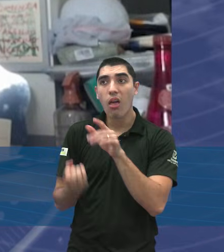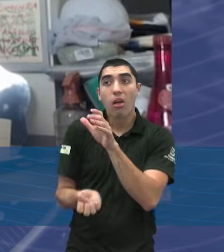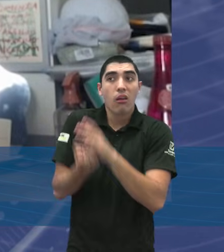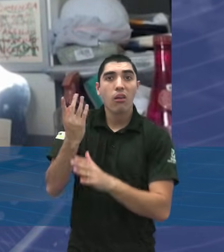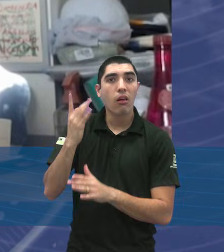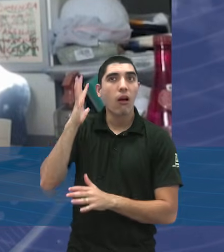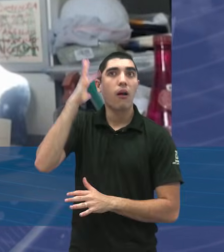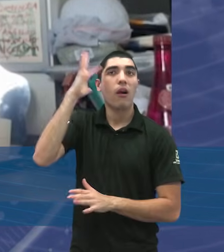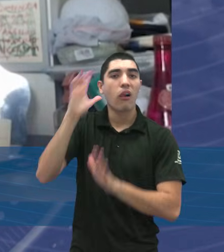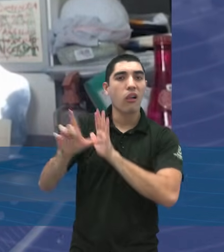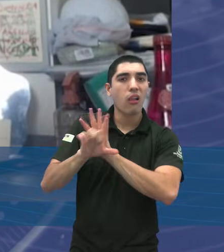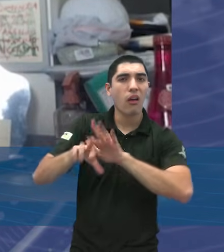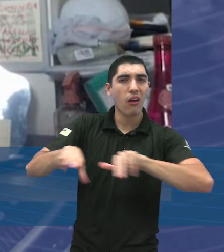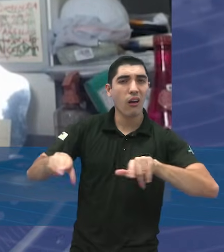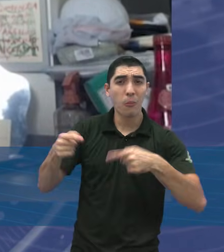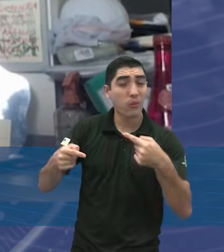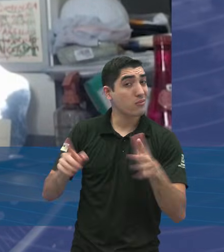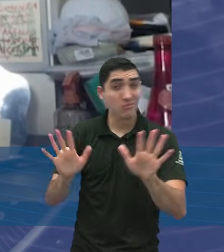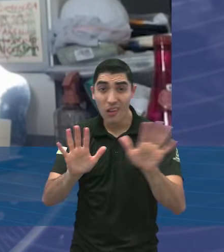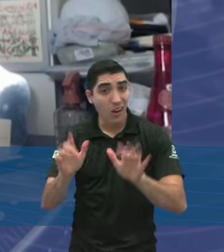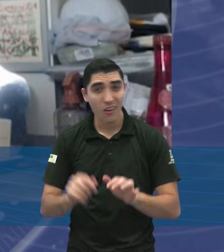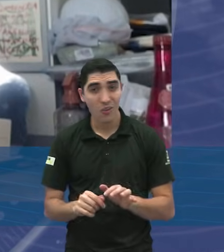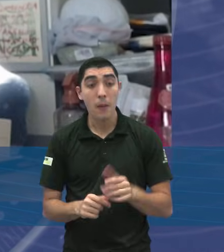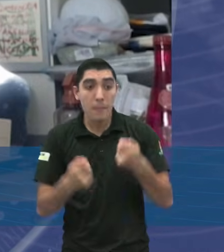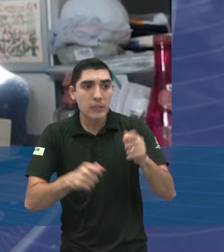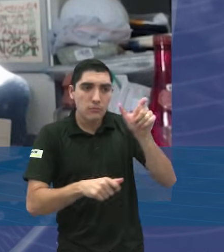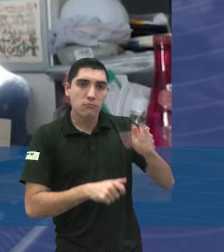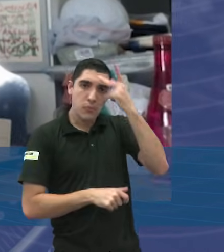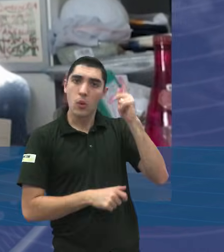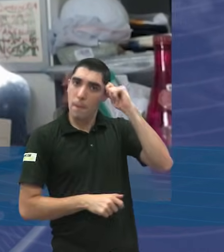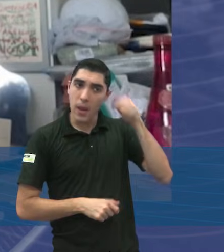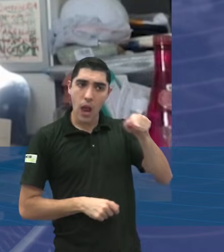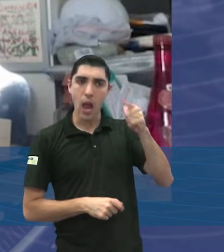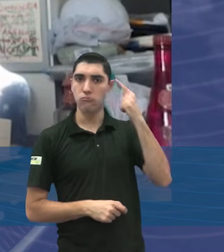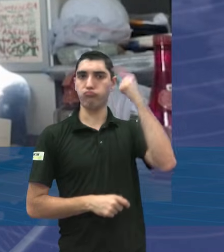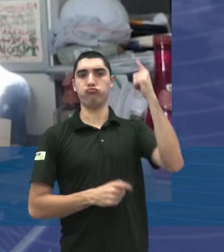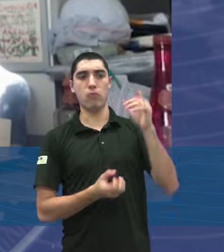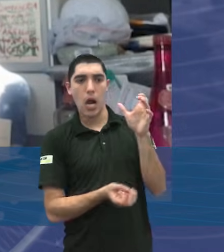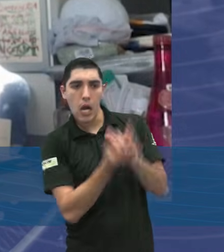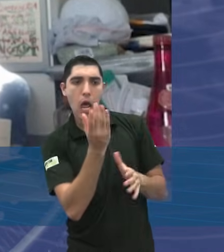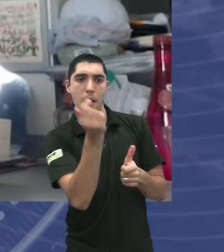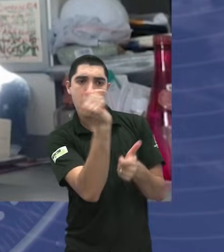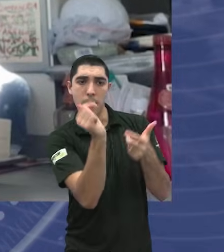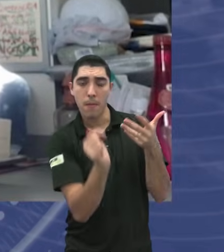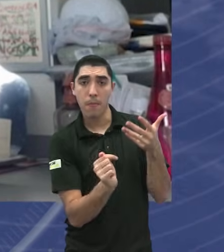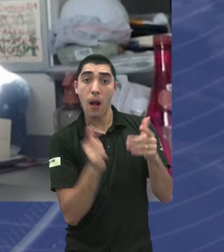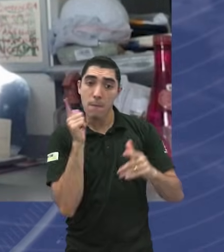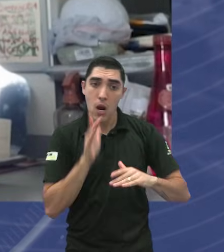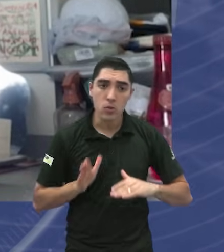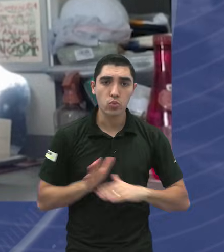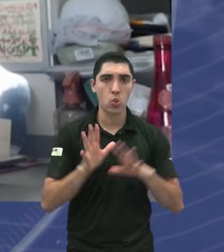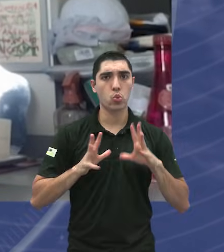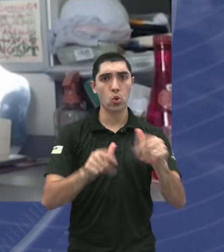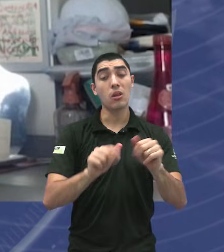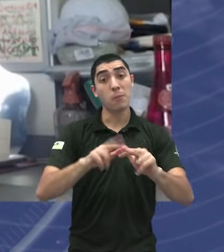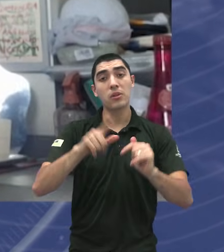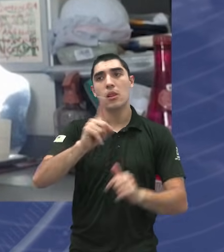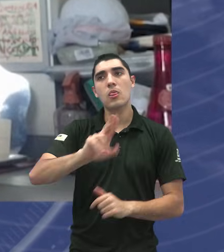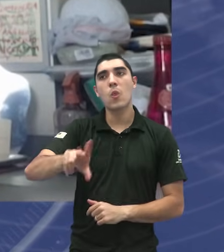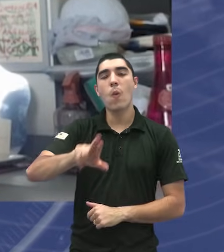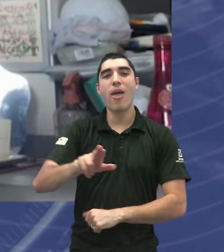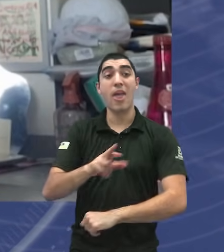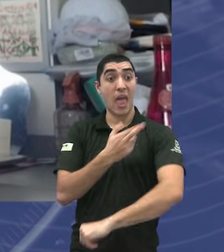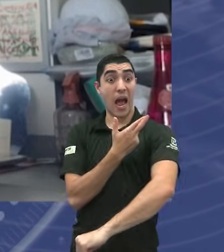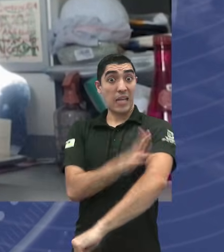não vai ser contemplada ao todo e às vezes não é por um racismo